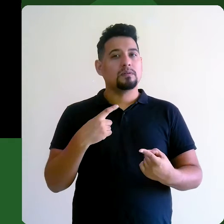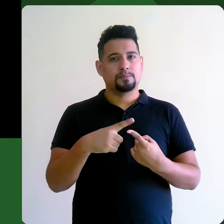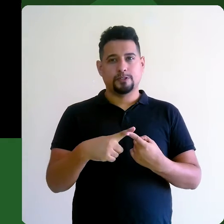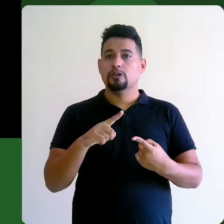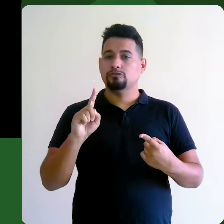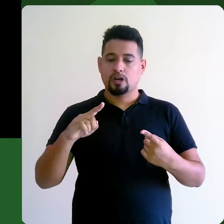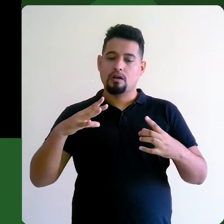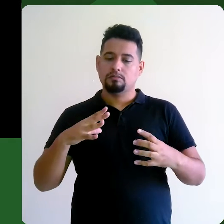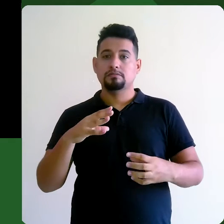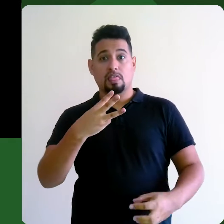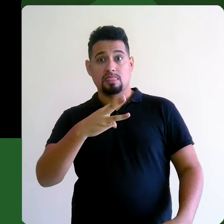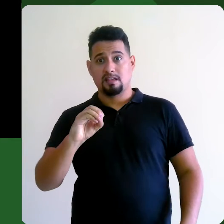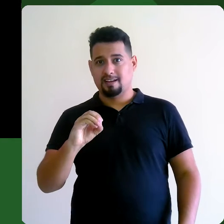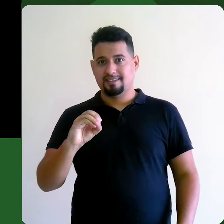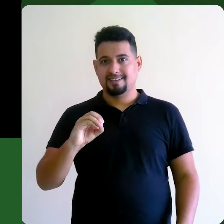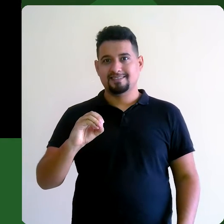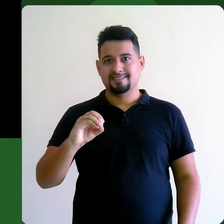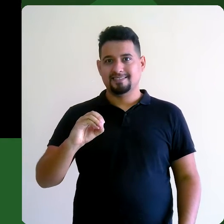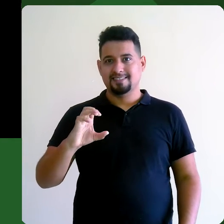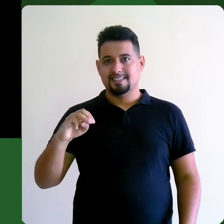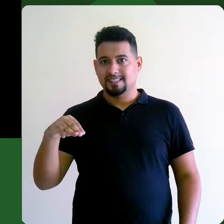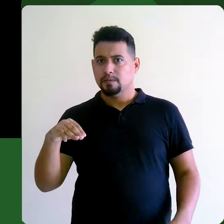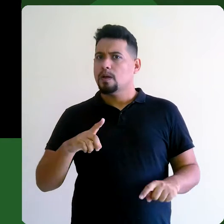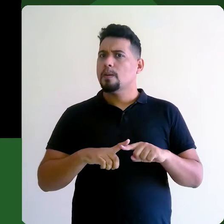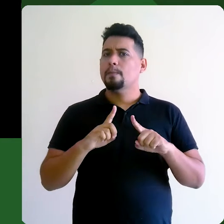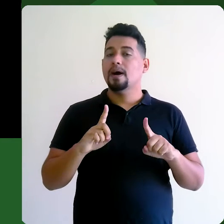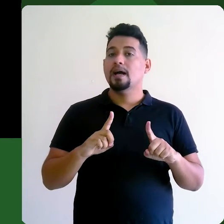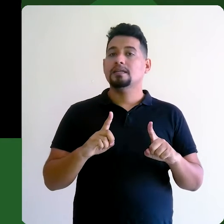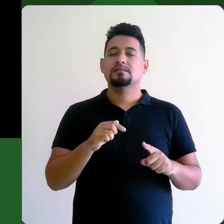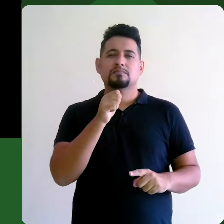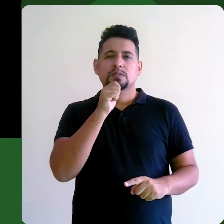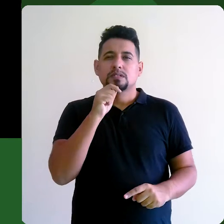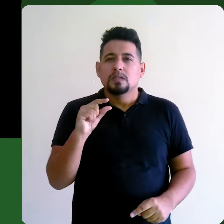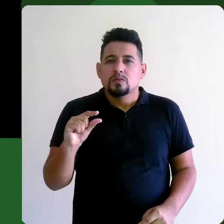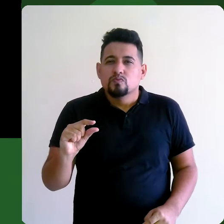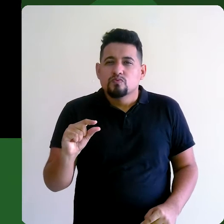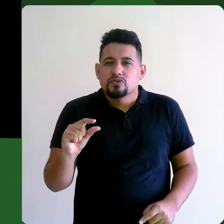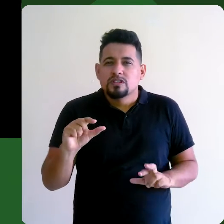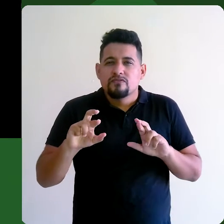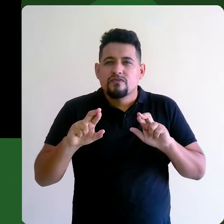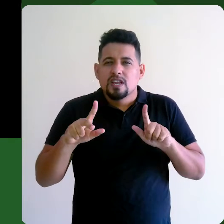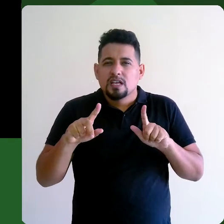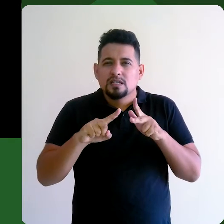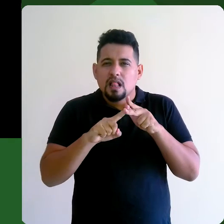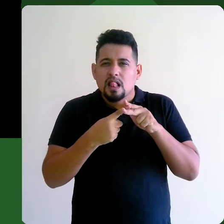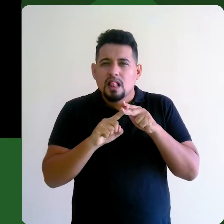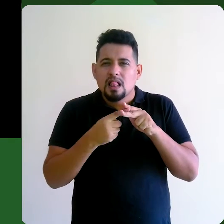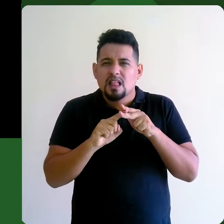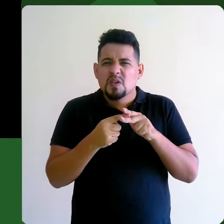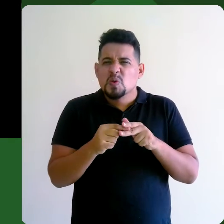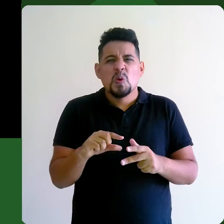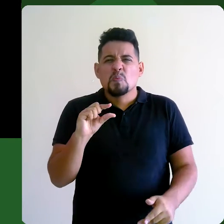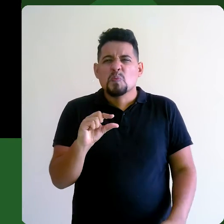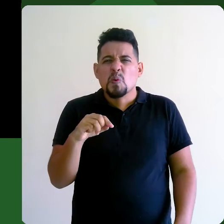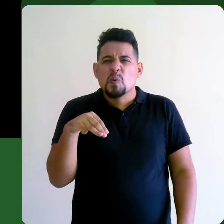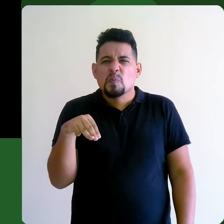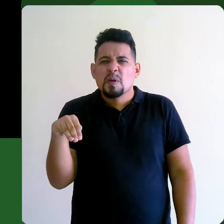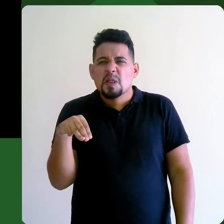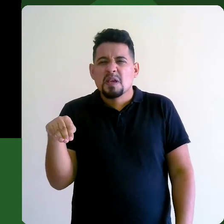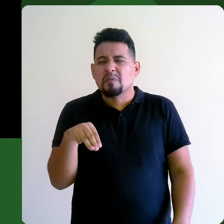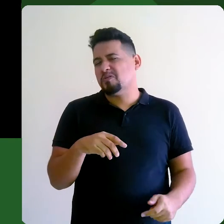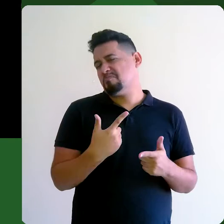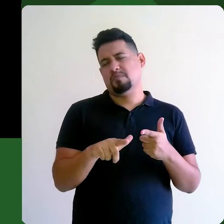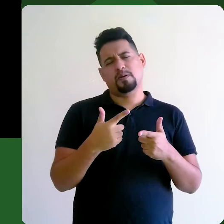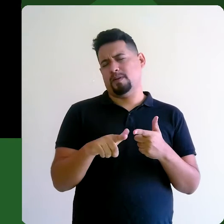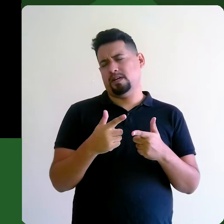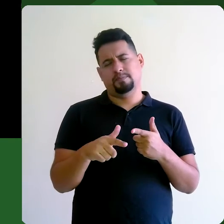exatamente 3,7, porque eu arredondei para 30 centímetros, onde não era. Mas aí, essa pequena alteração, assim, coisa de